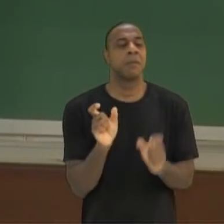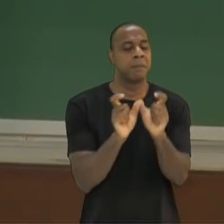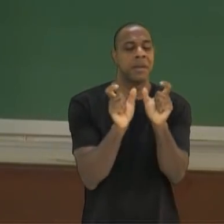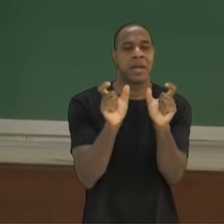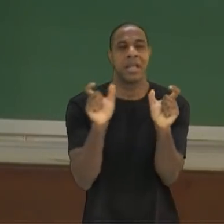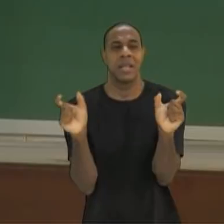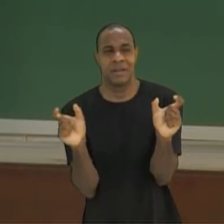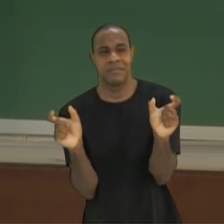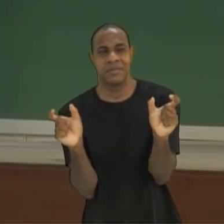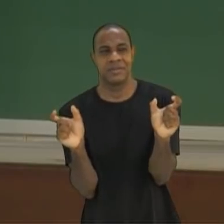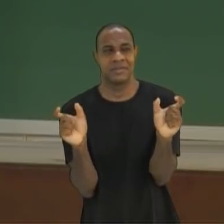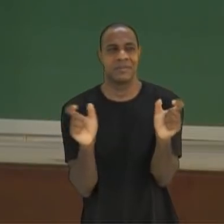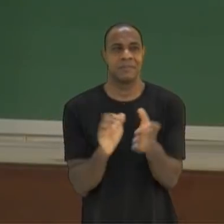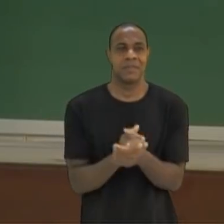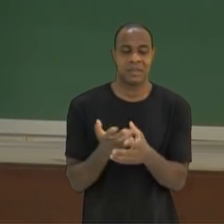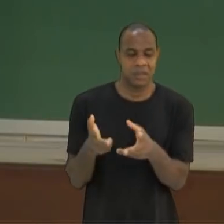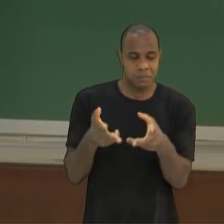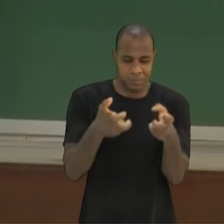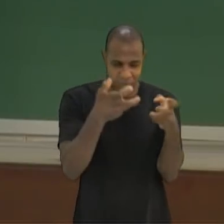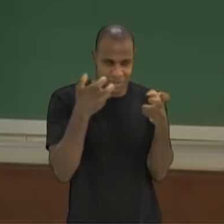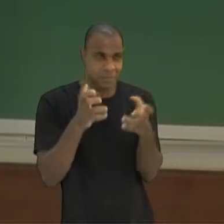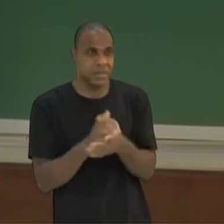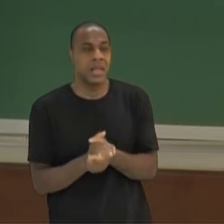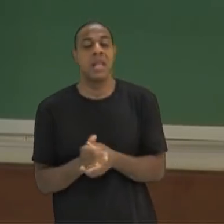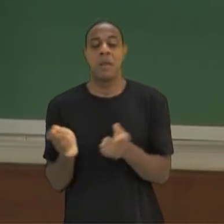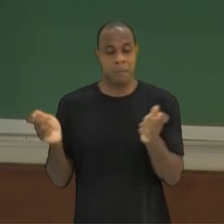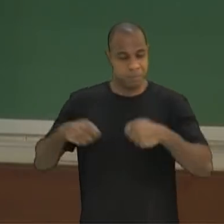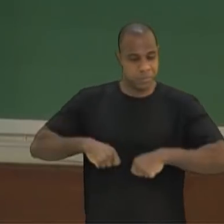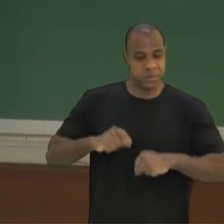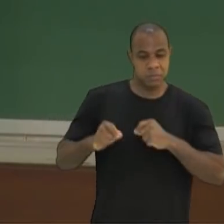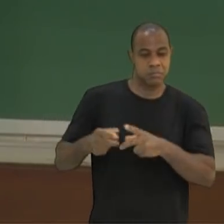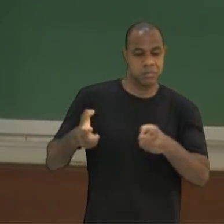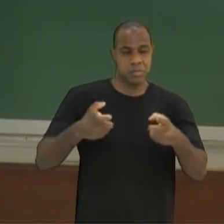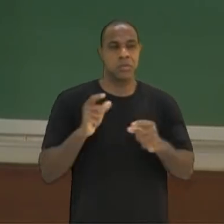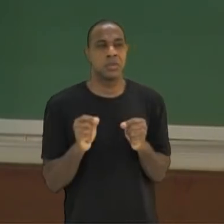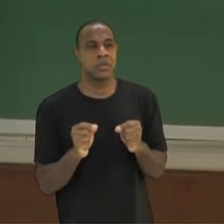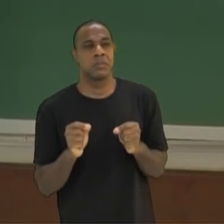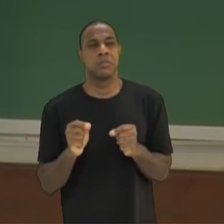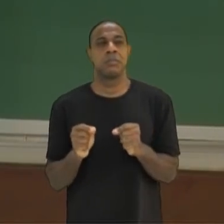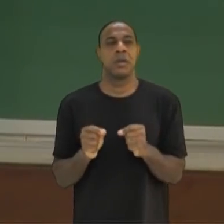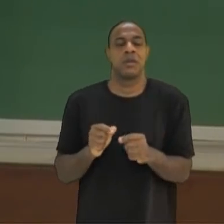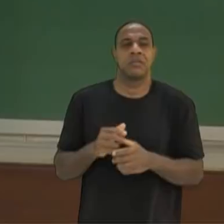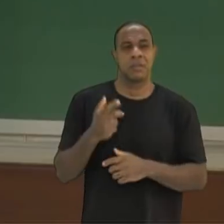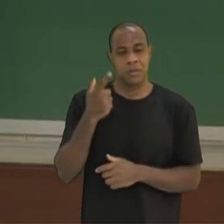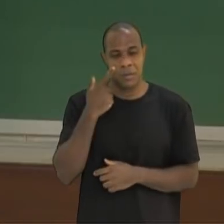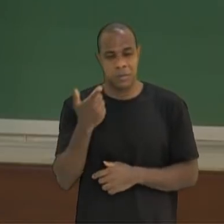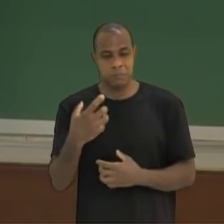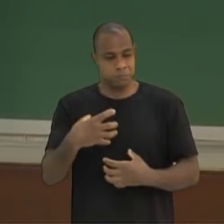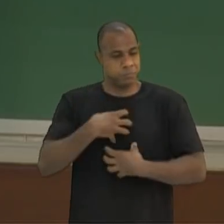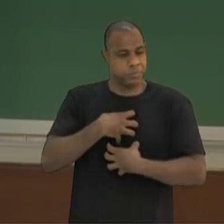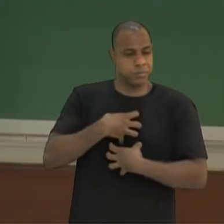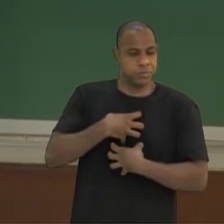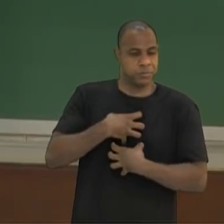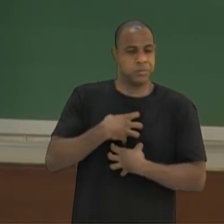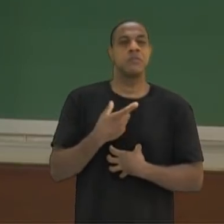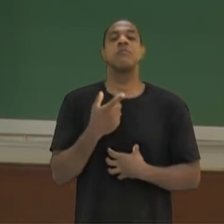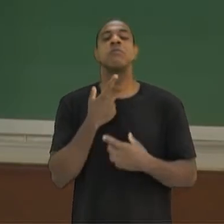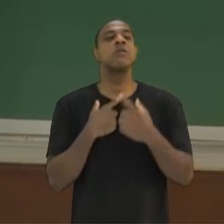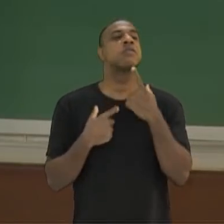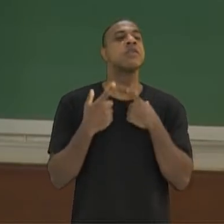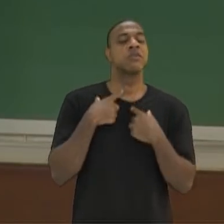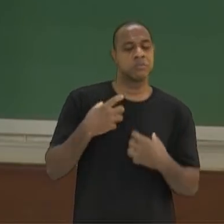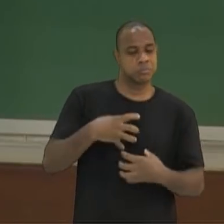são atrativas, né? Elas permitem, assim, desencadear uma sinestesia no leitor e um desejo de